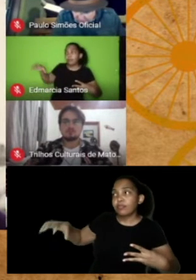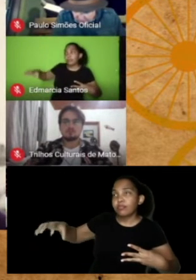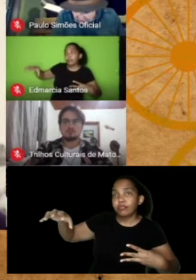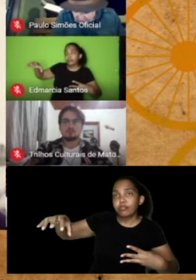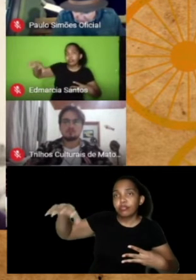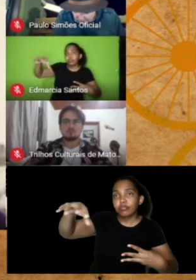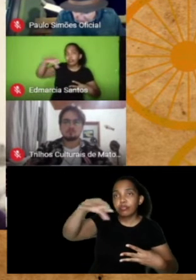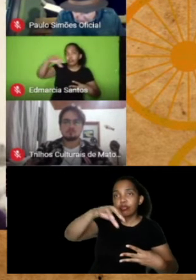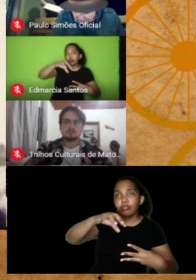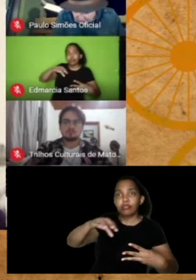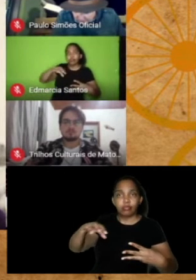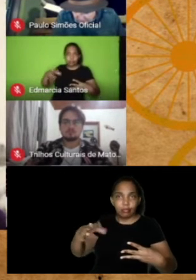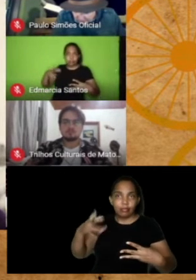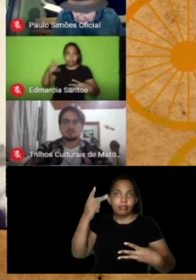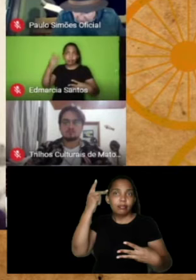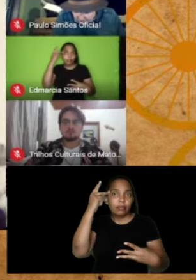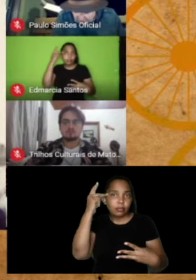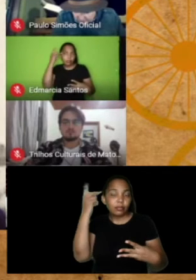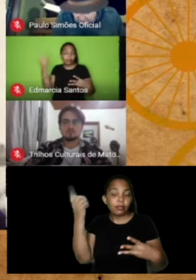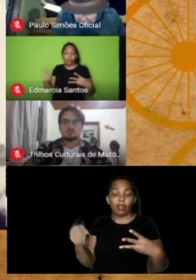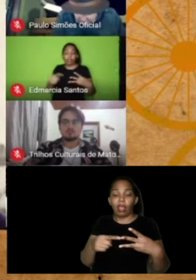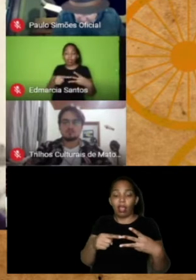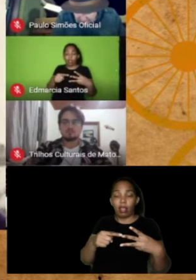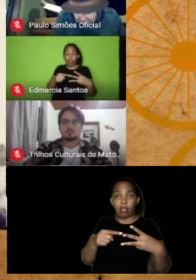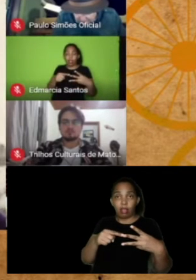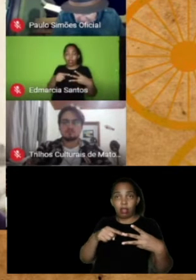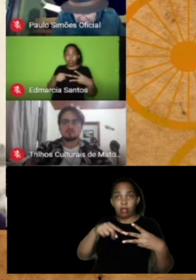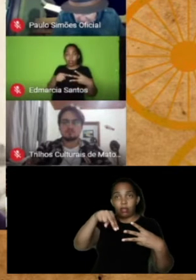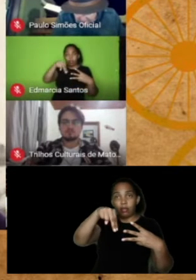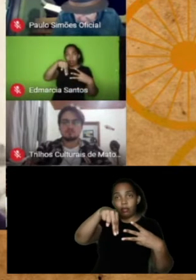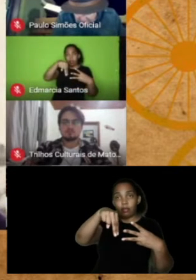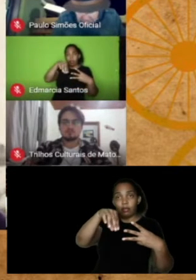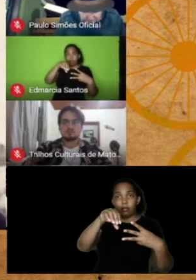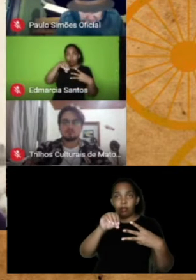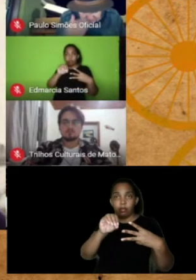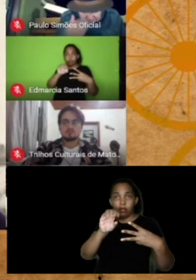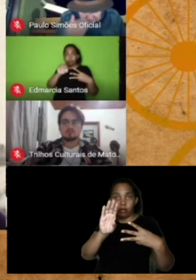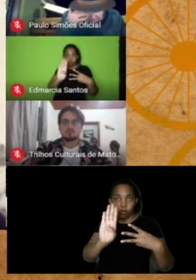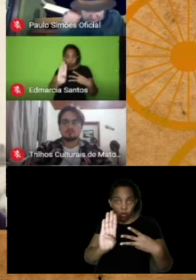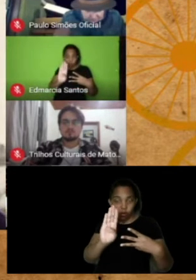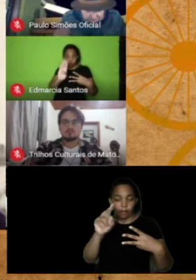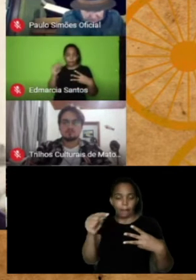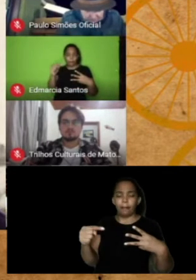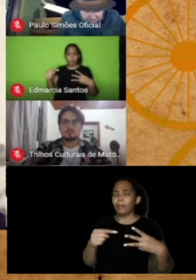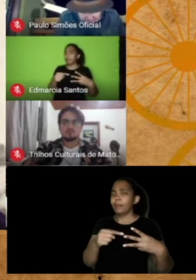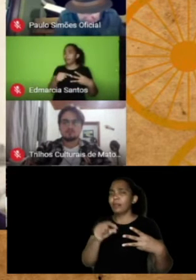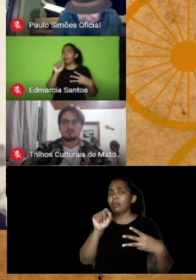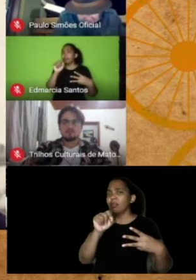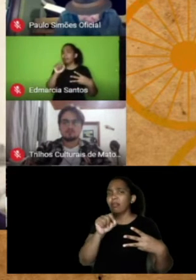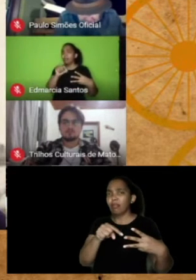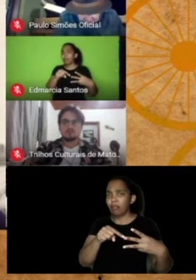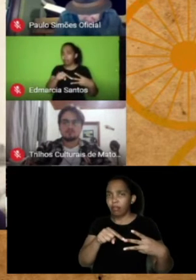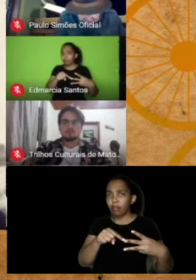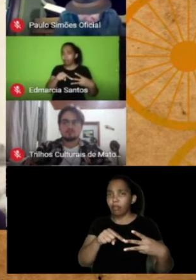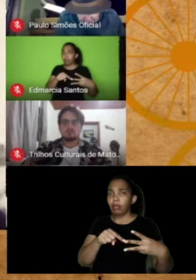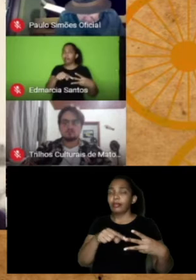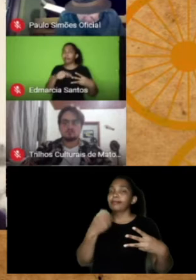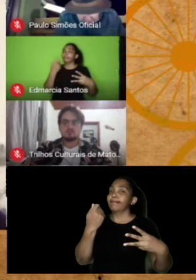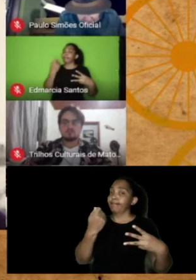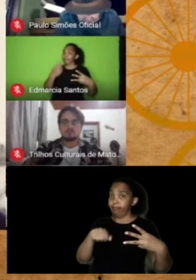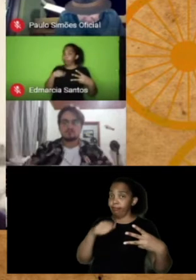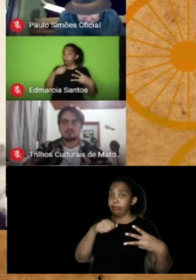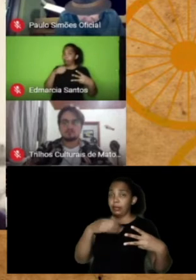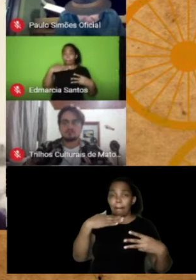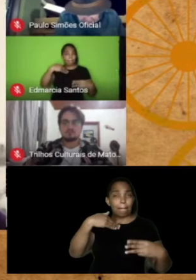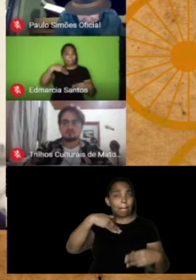de São Paulo. A Noroeste do Brasil ela foi um empreendimento de necessidade de mais